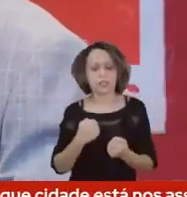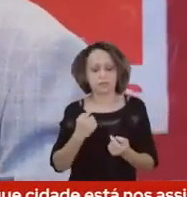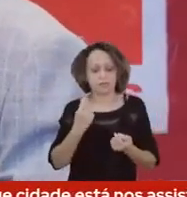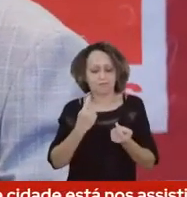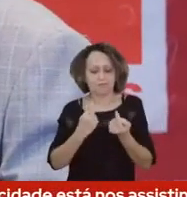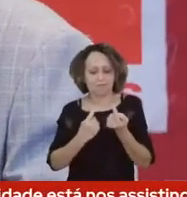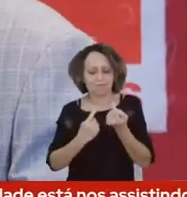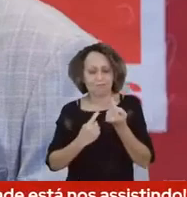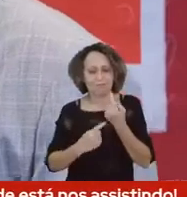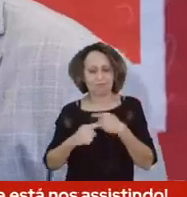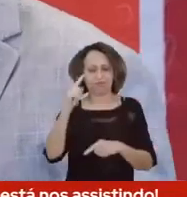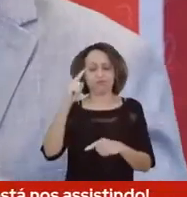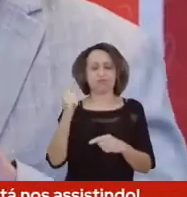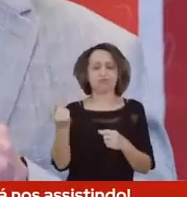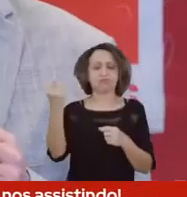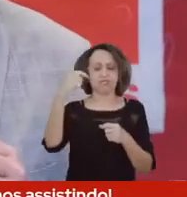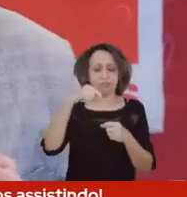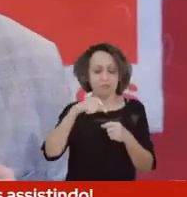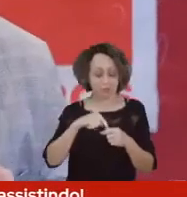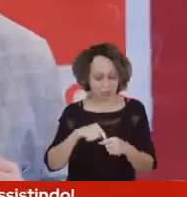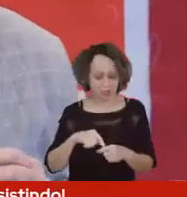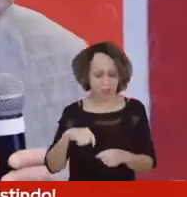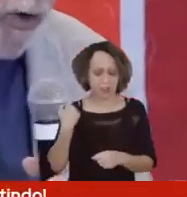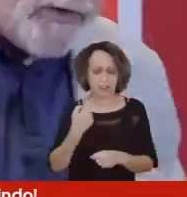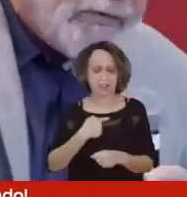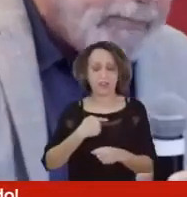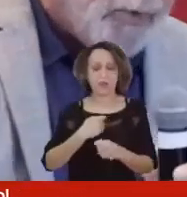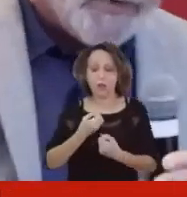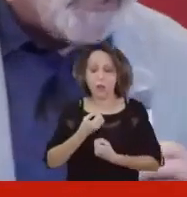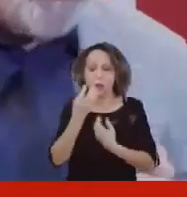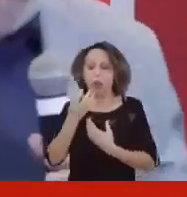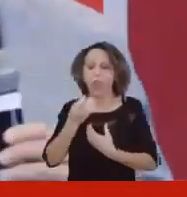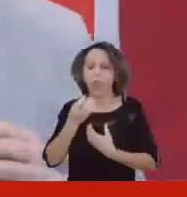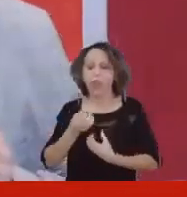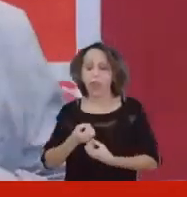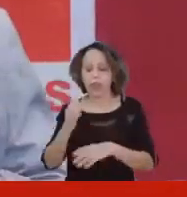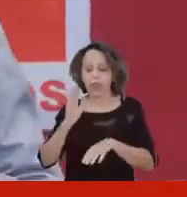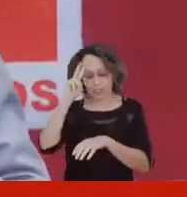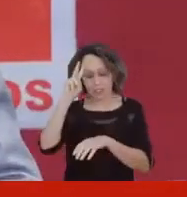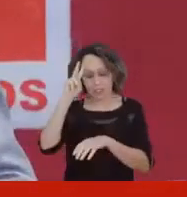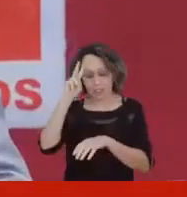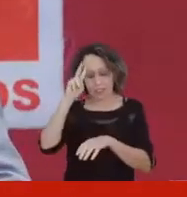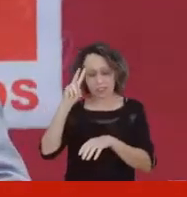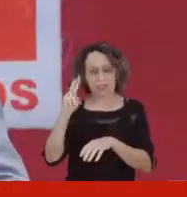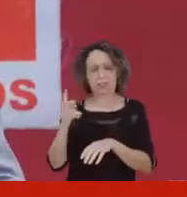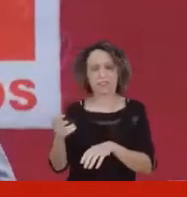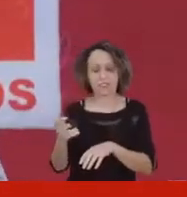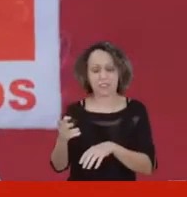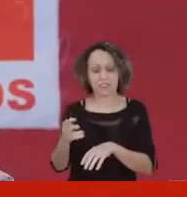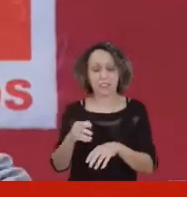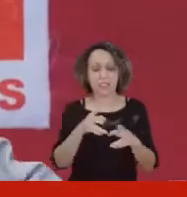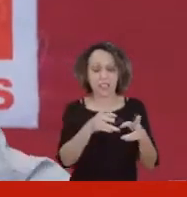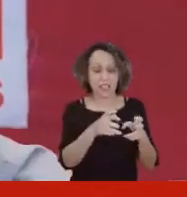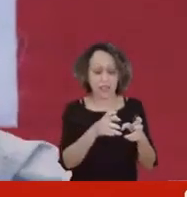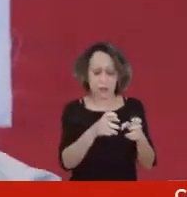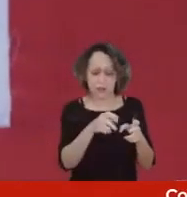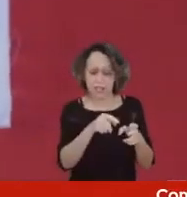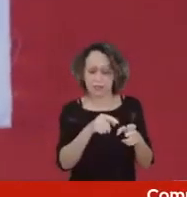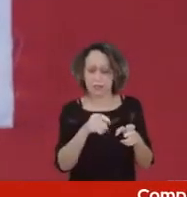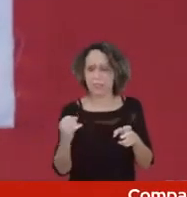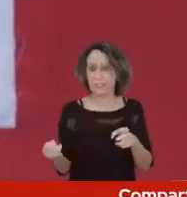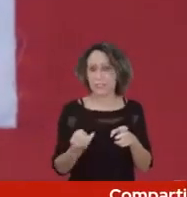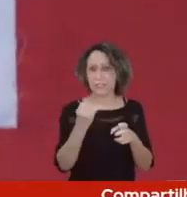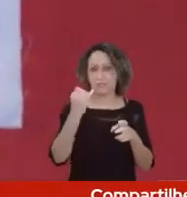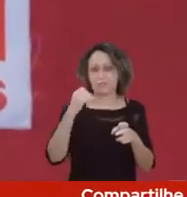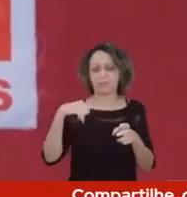nossa história de quanto a Petrobras ela pode ser importante para o nosso país. Eu fico com muito orgulho quando eu